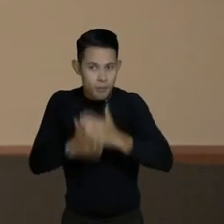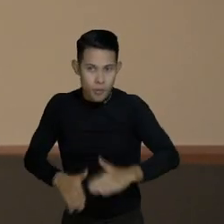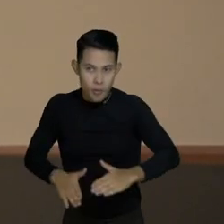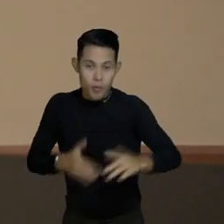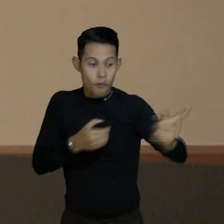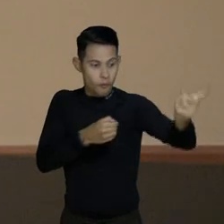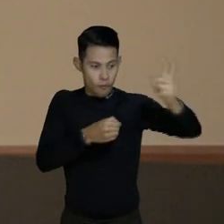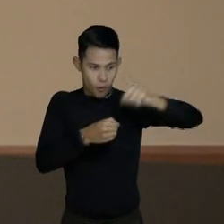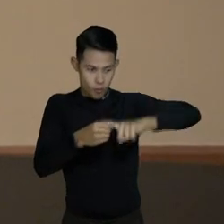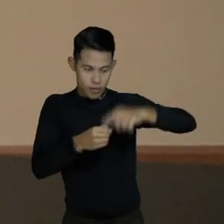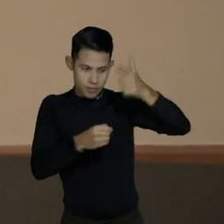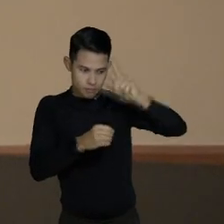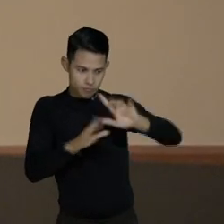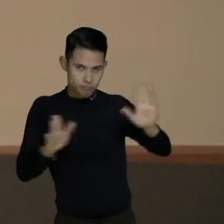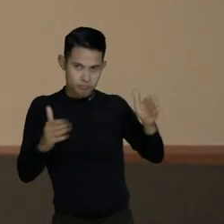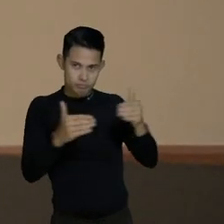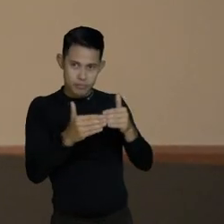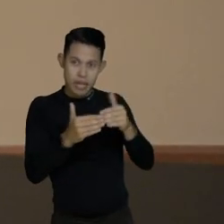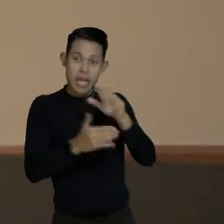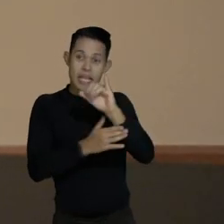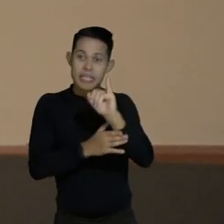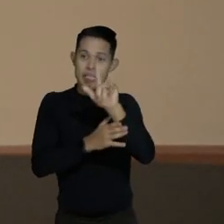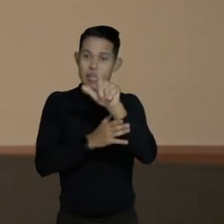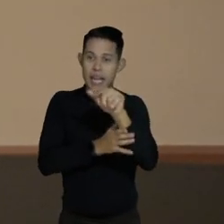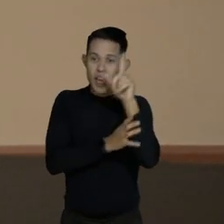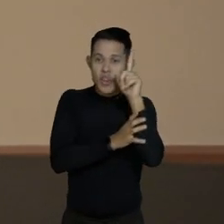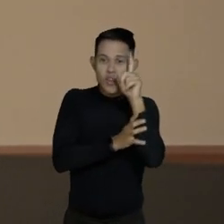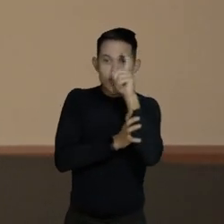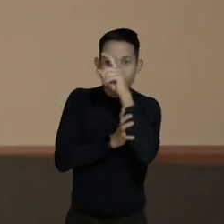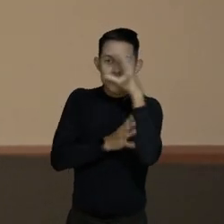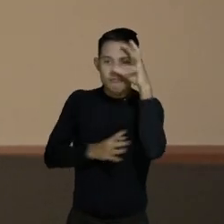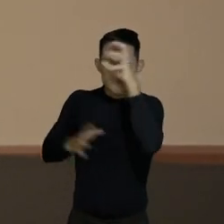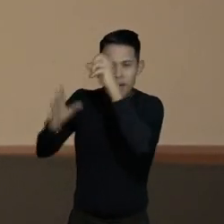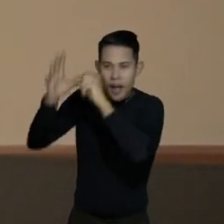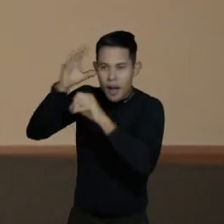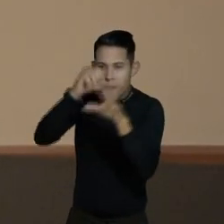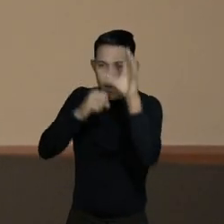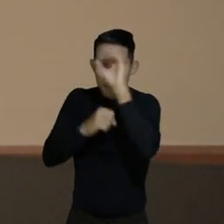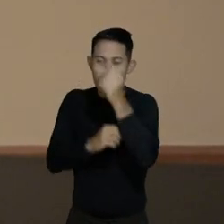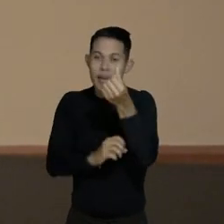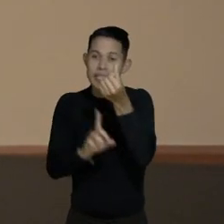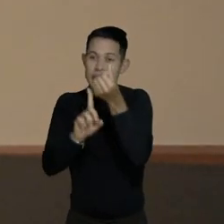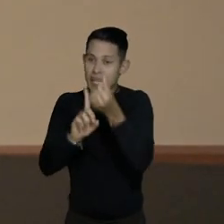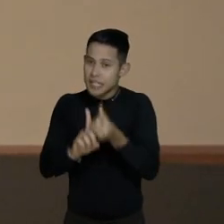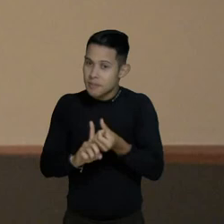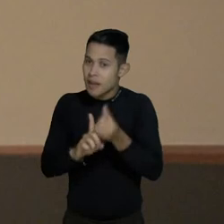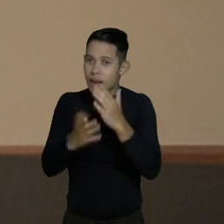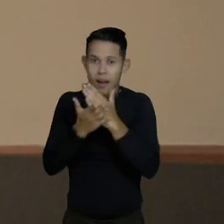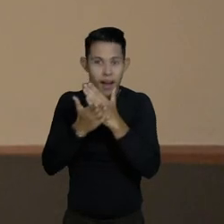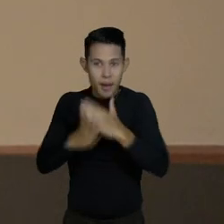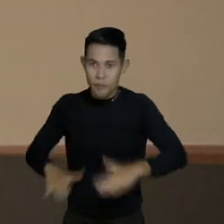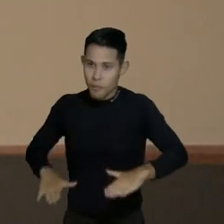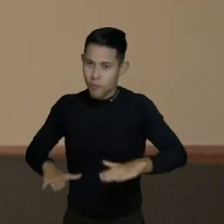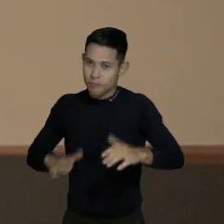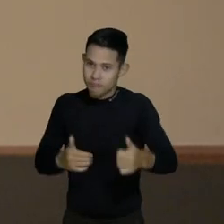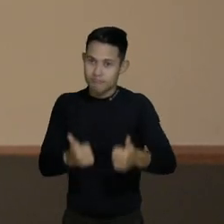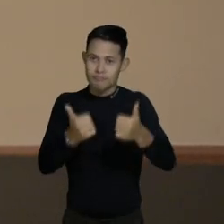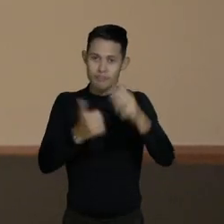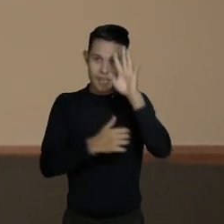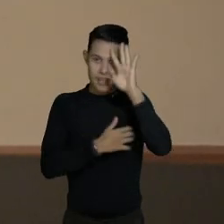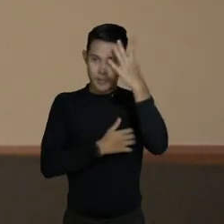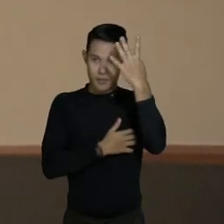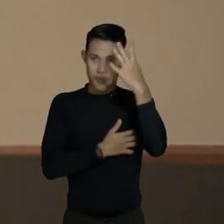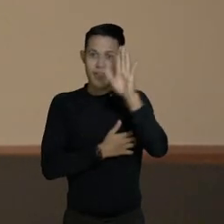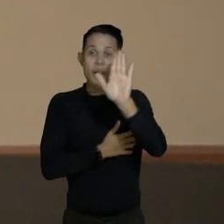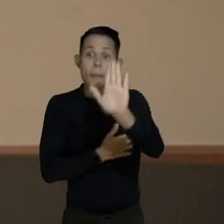dificuldade de aprendizagem em 6 meses ela não tem mais nada mas se for a dislexia ela volta ainda com muita dificuldade mesmo com a